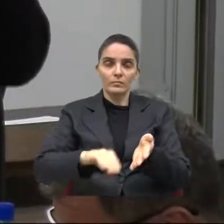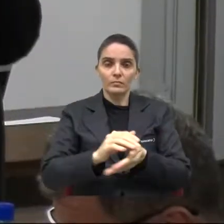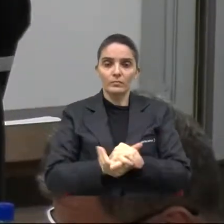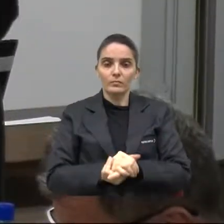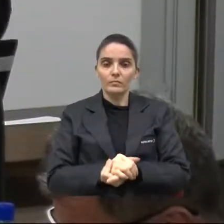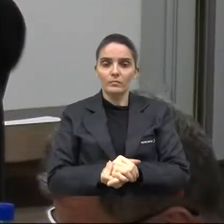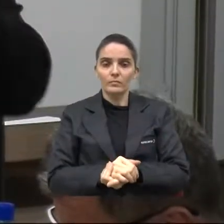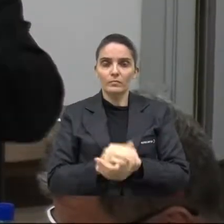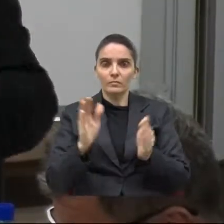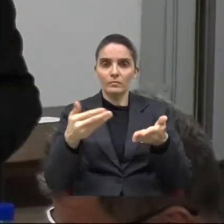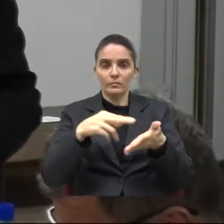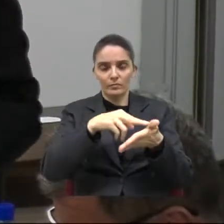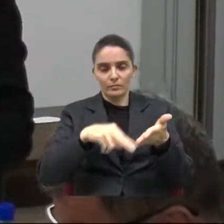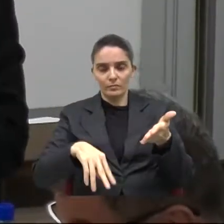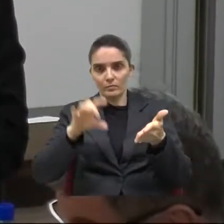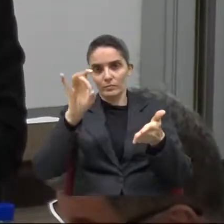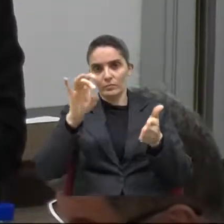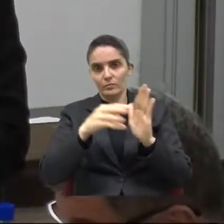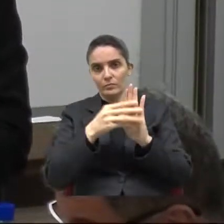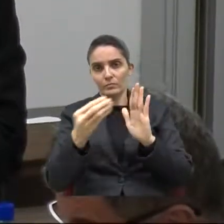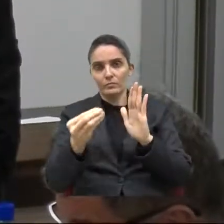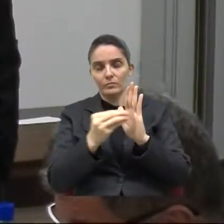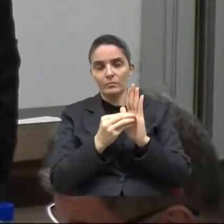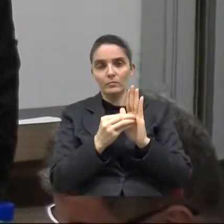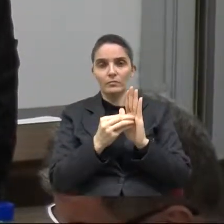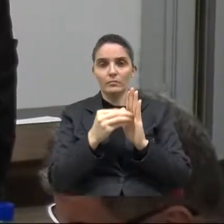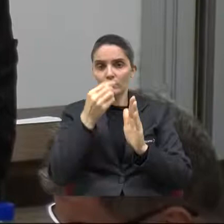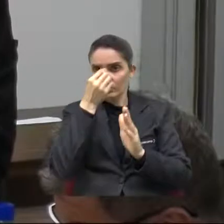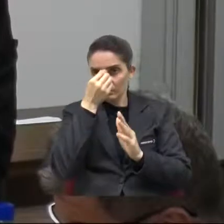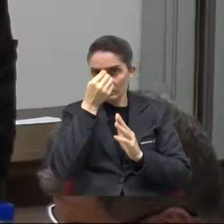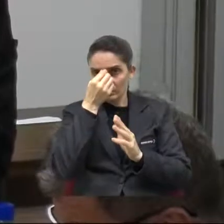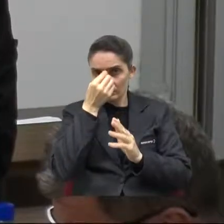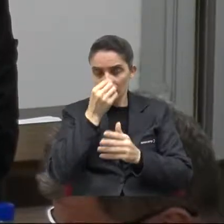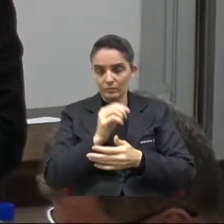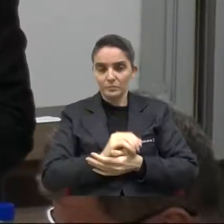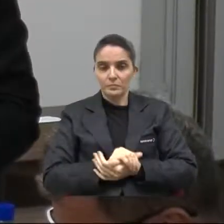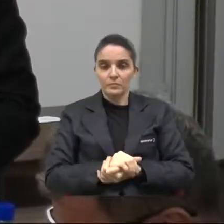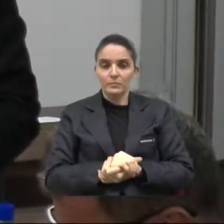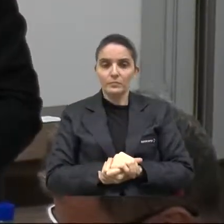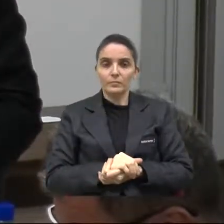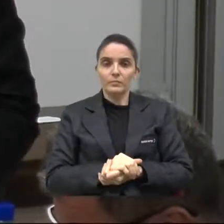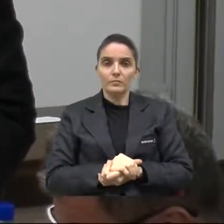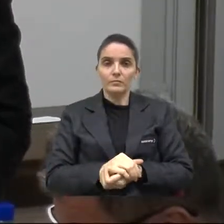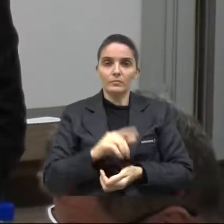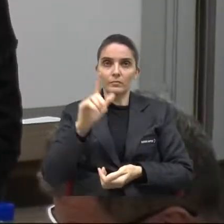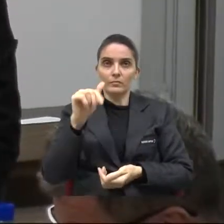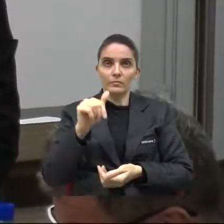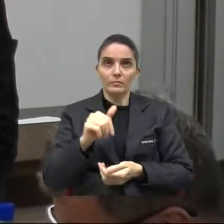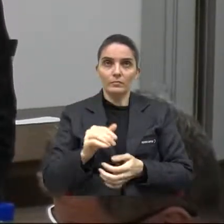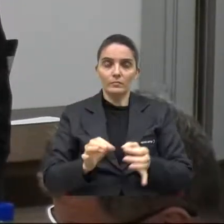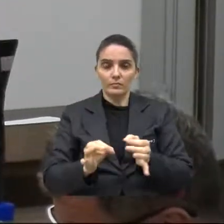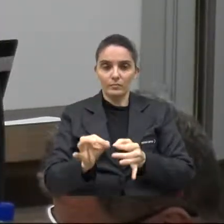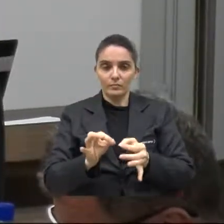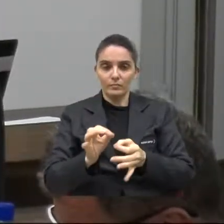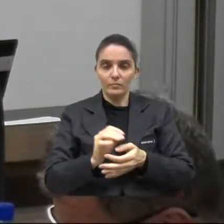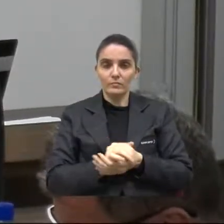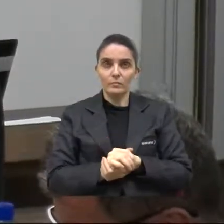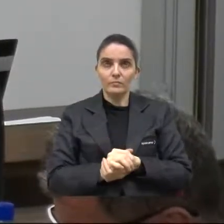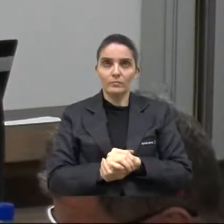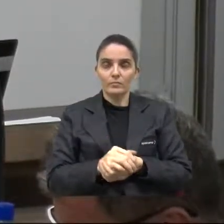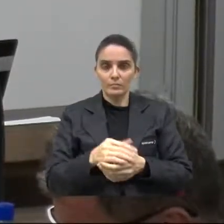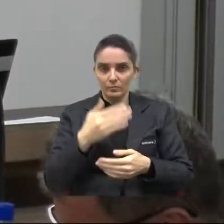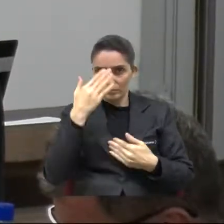gente possa apreciar só a emenda do vereador Jorge Freitas e depois o projeto em si. Tá bom, senhor presidente?